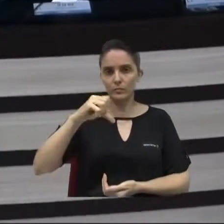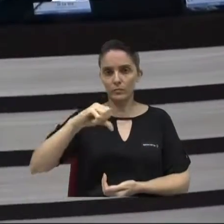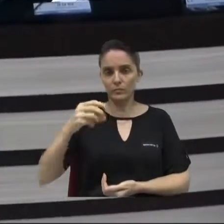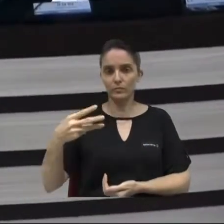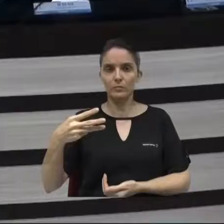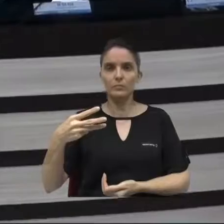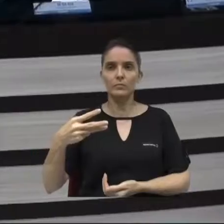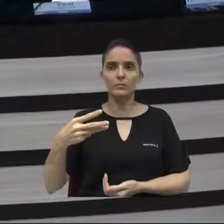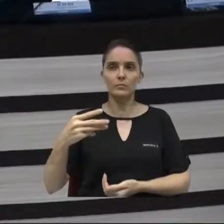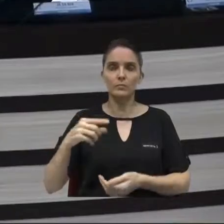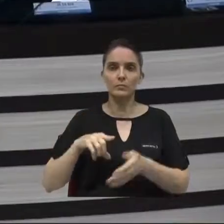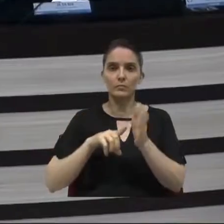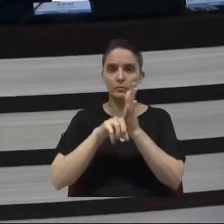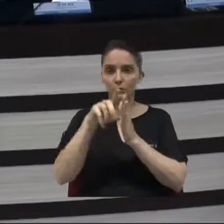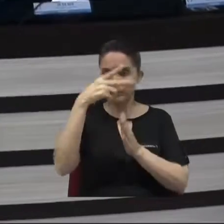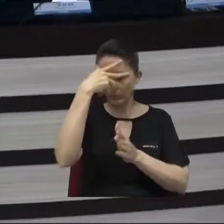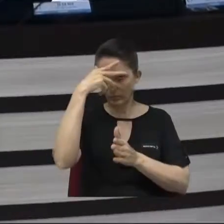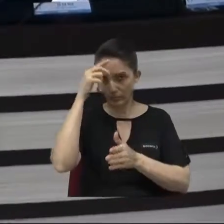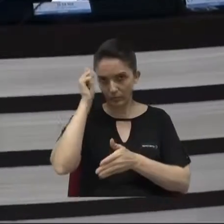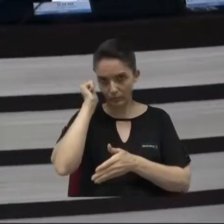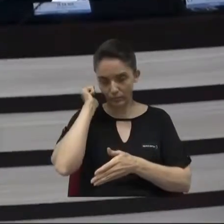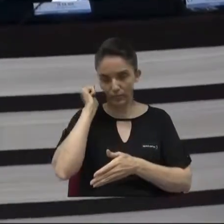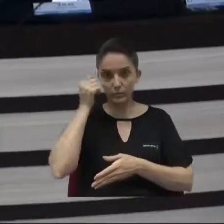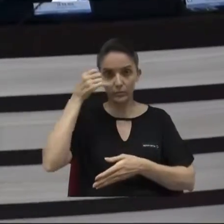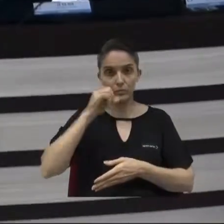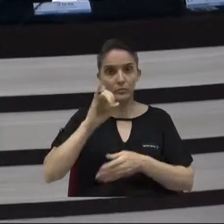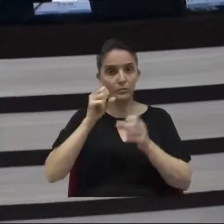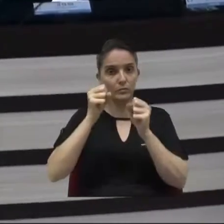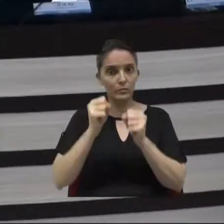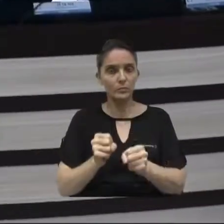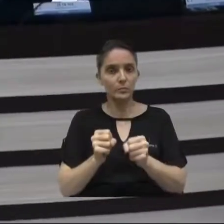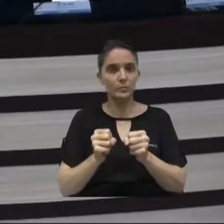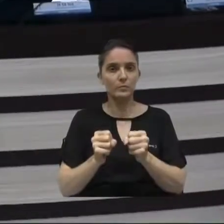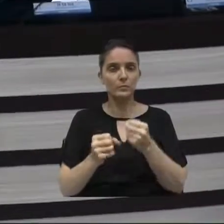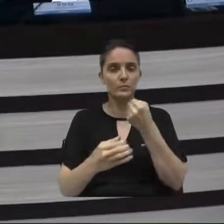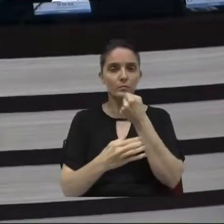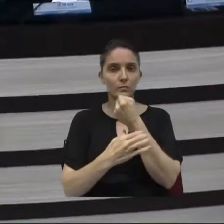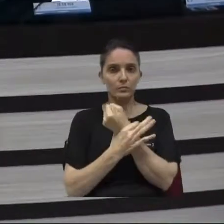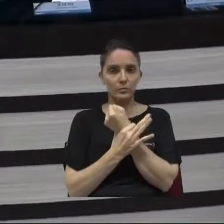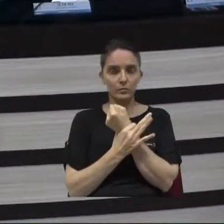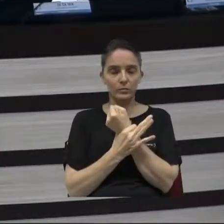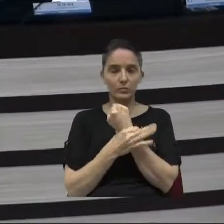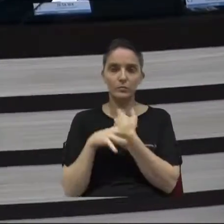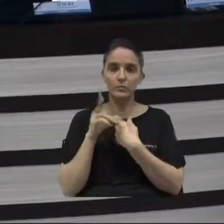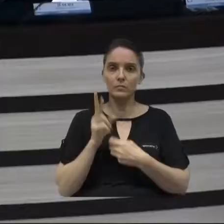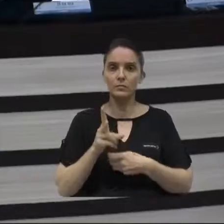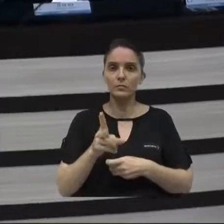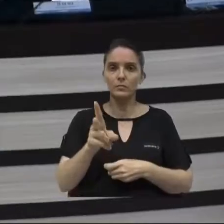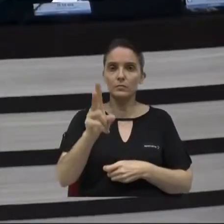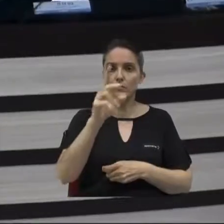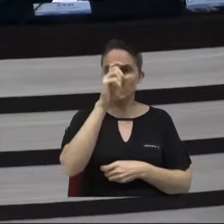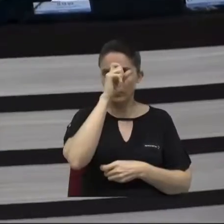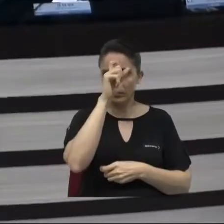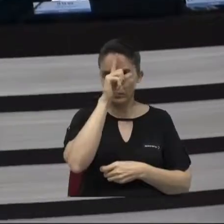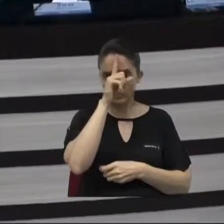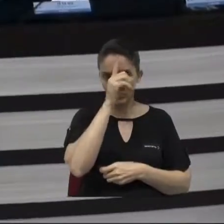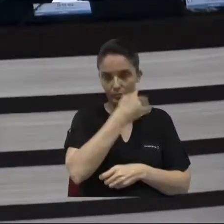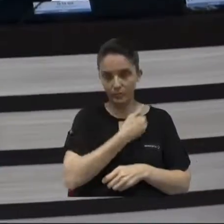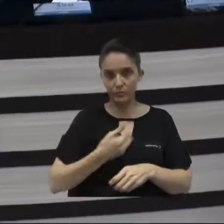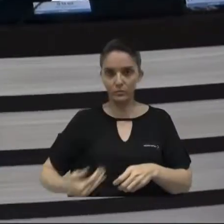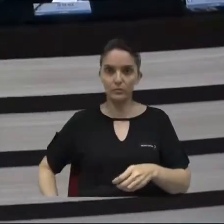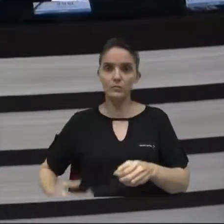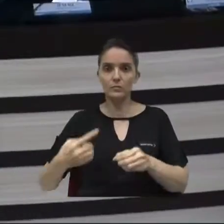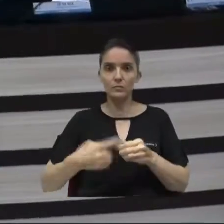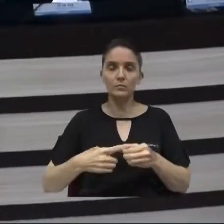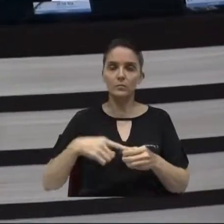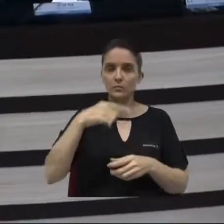requer informações ao Poder Executivo sobre a possibilidade de implantar segurança permanente nos hospitais públicos da cidade.